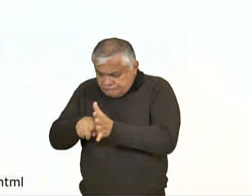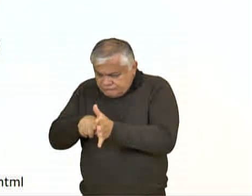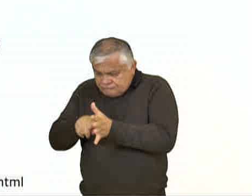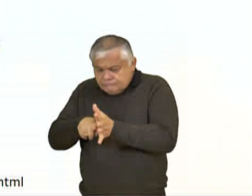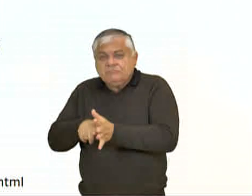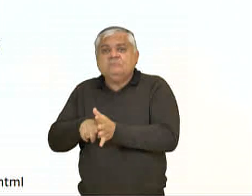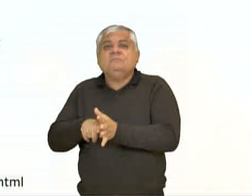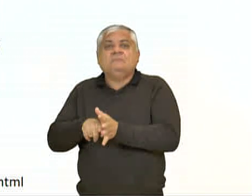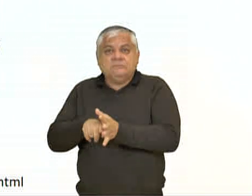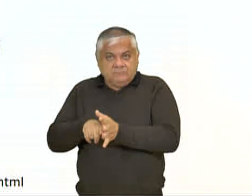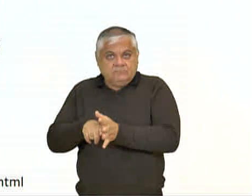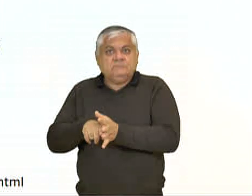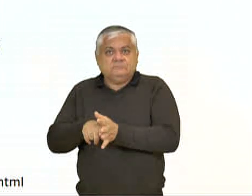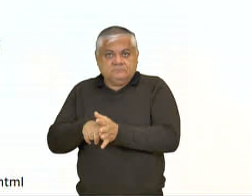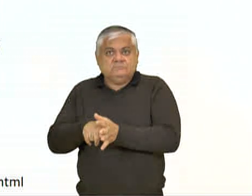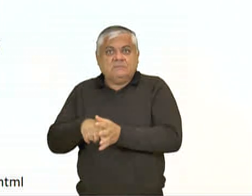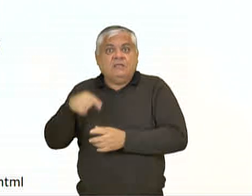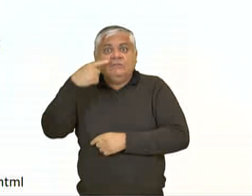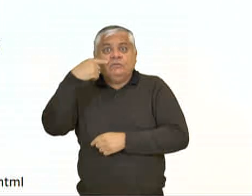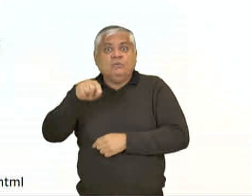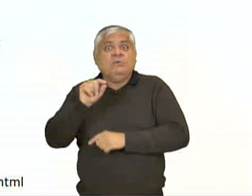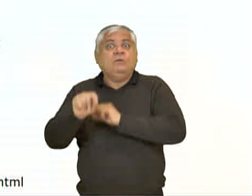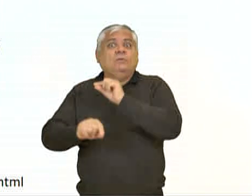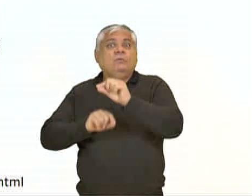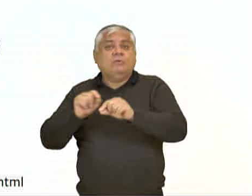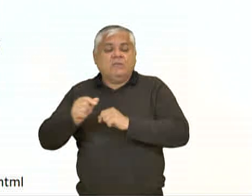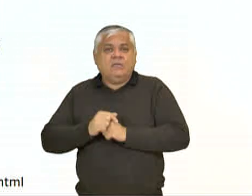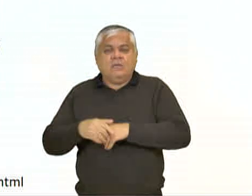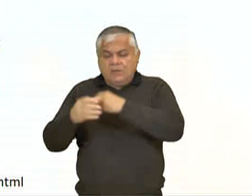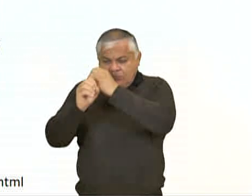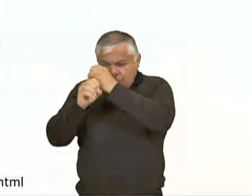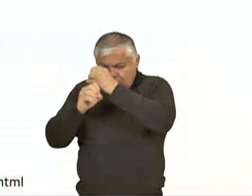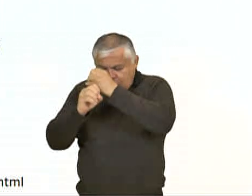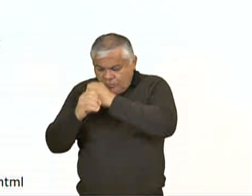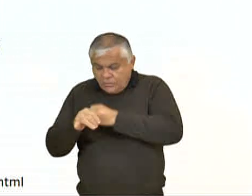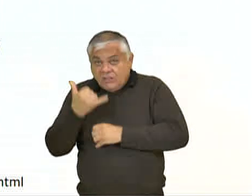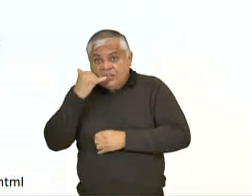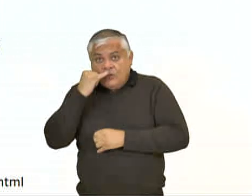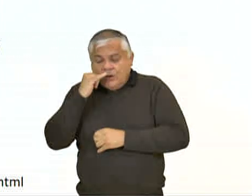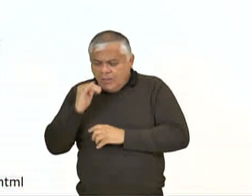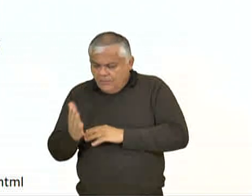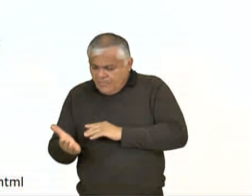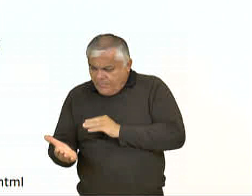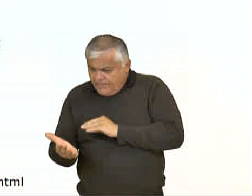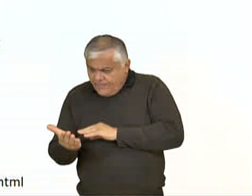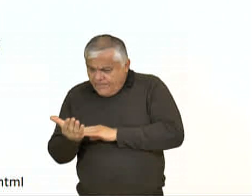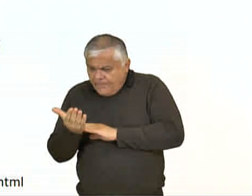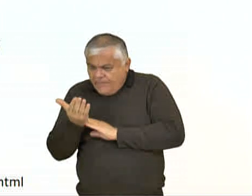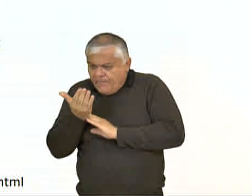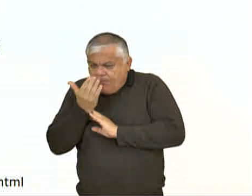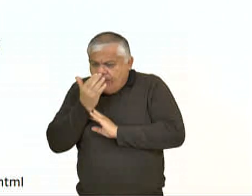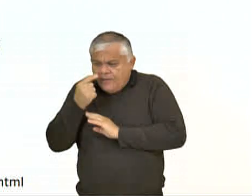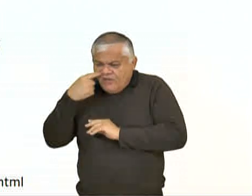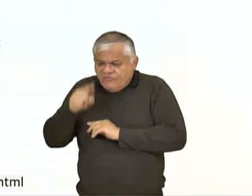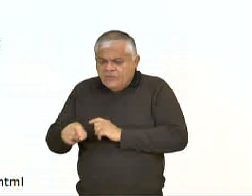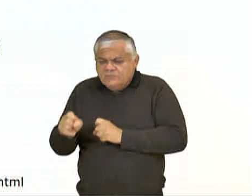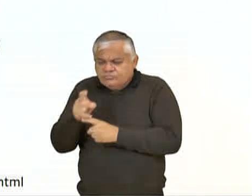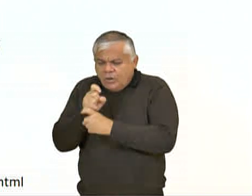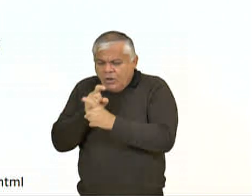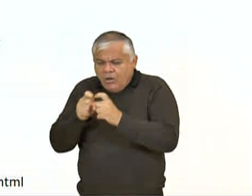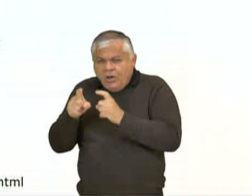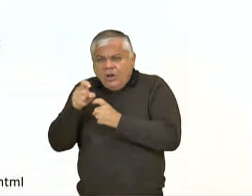que, em termos gerais, o microscópio de iPhone conseguiu detectar a presença de